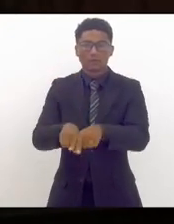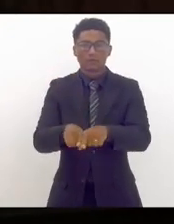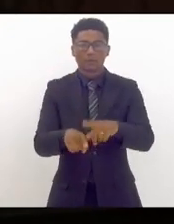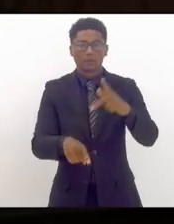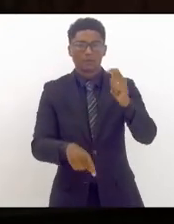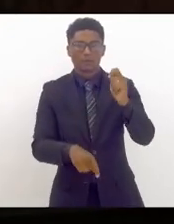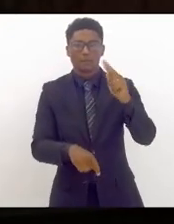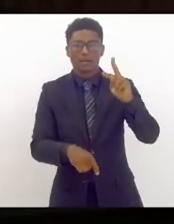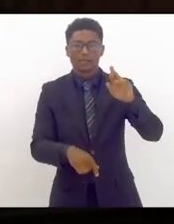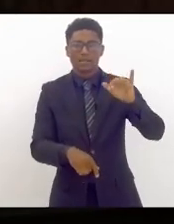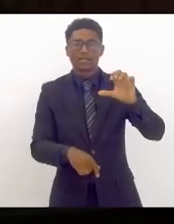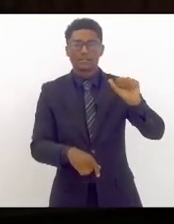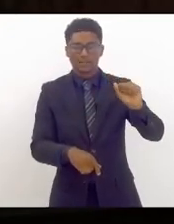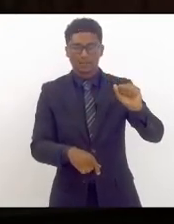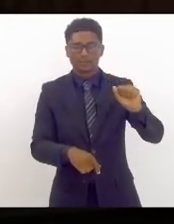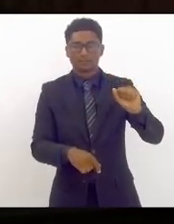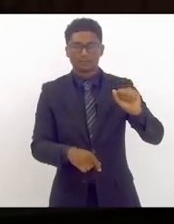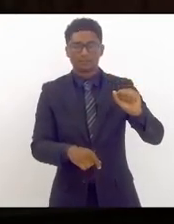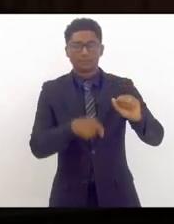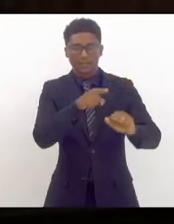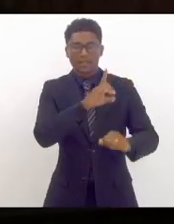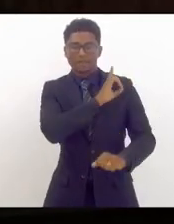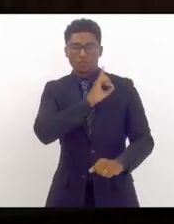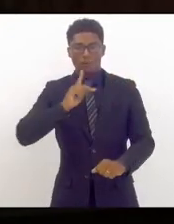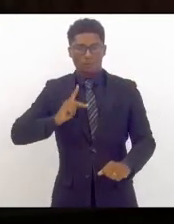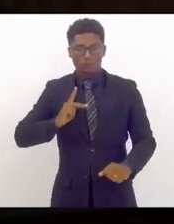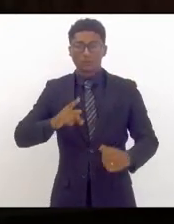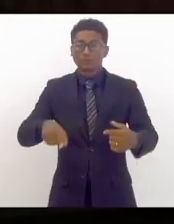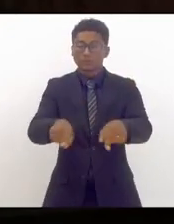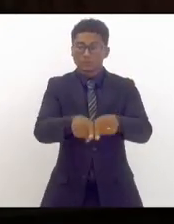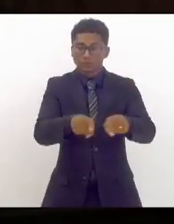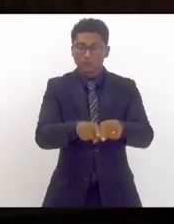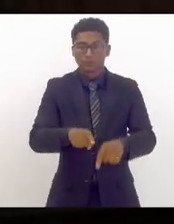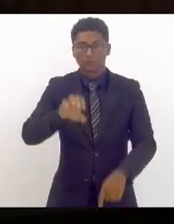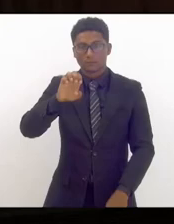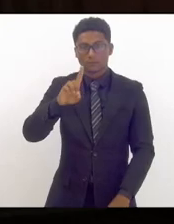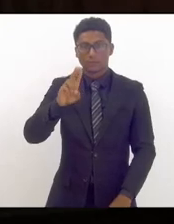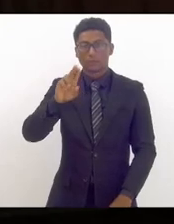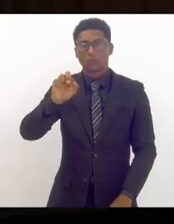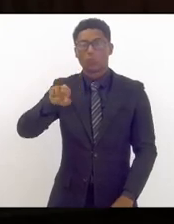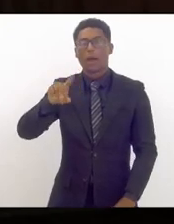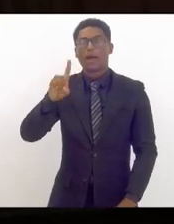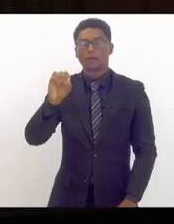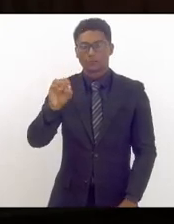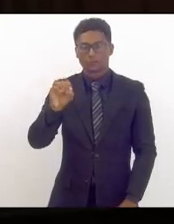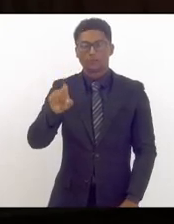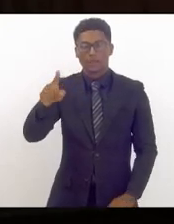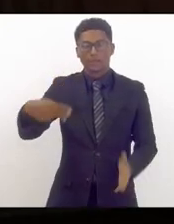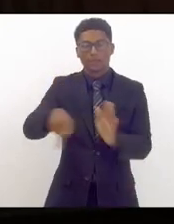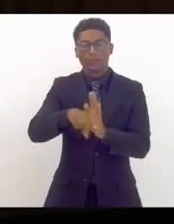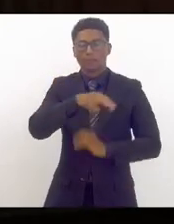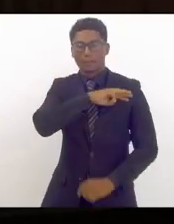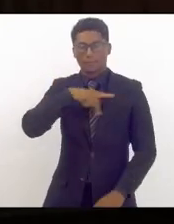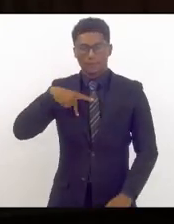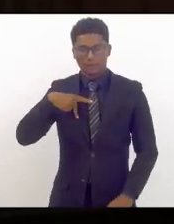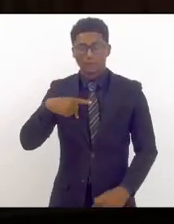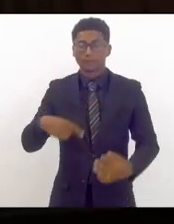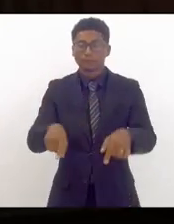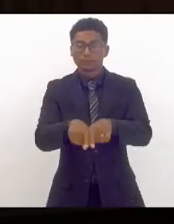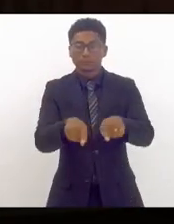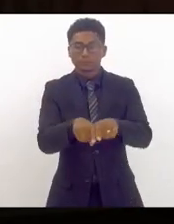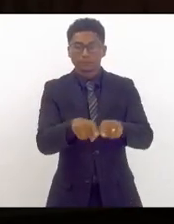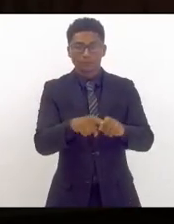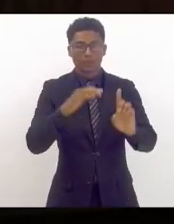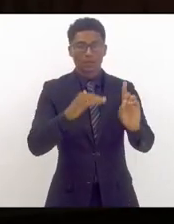geral, senhor Eduardo Lima Silva, subprocurador-geral do Ministério Público, desembargador